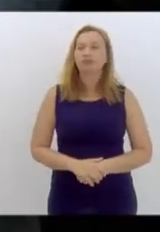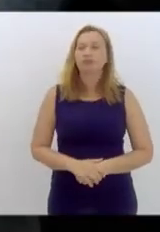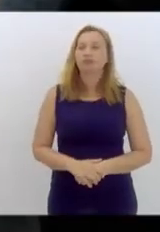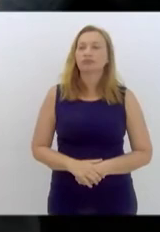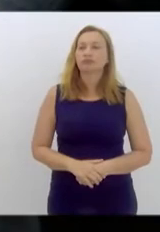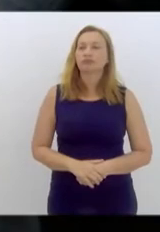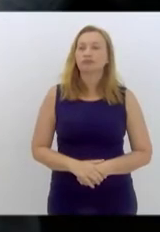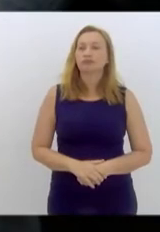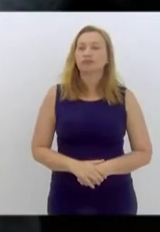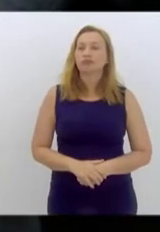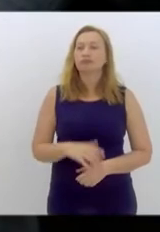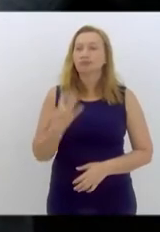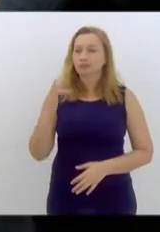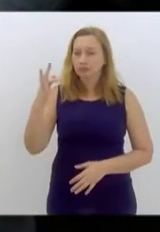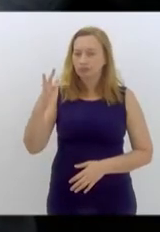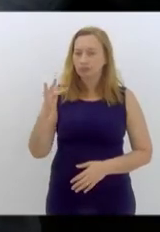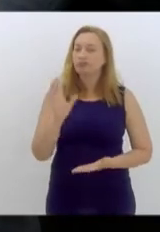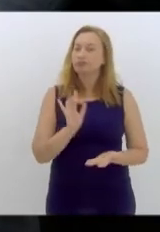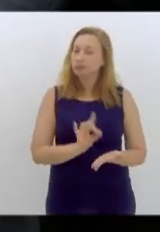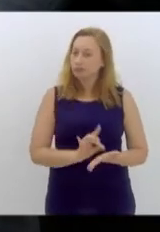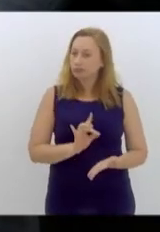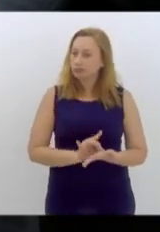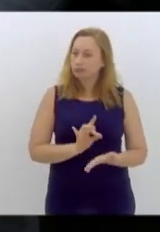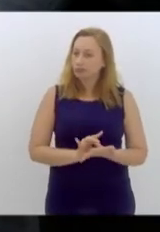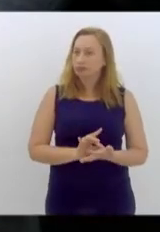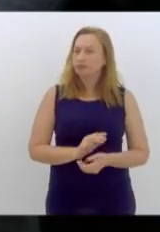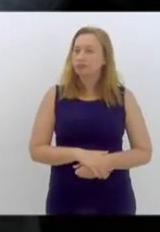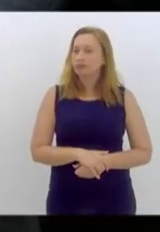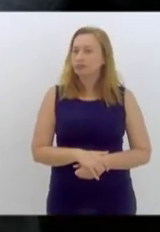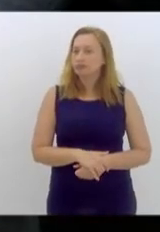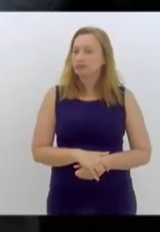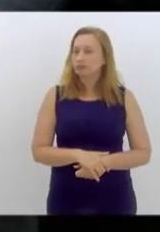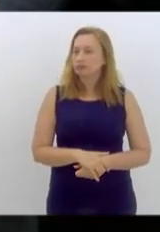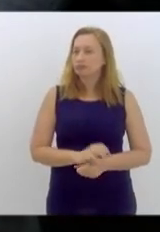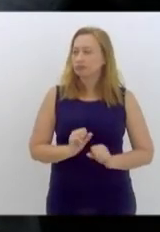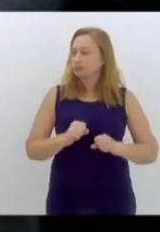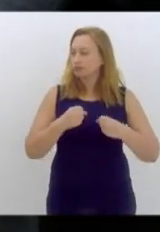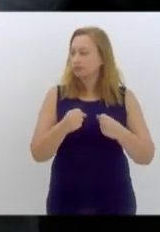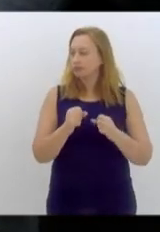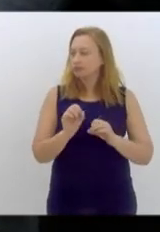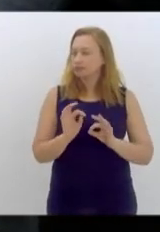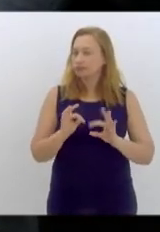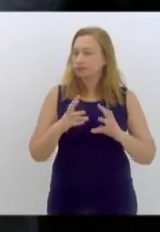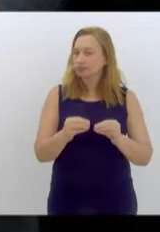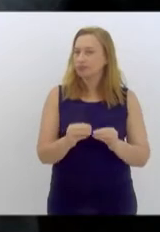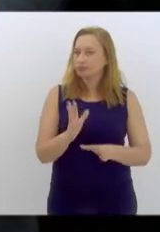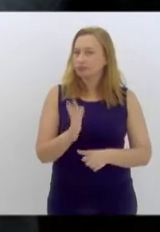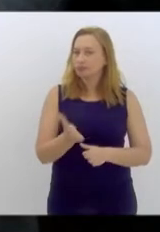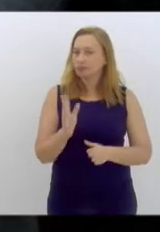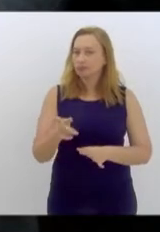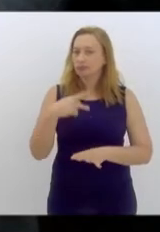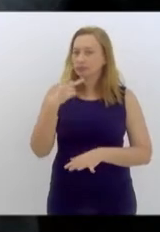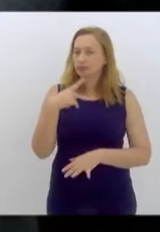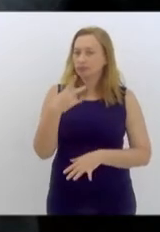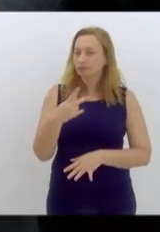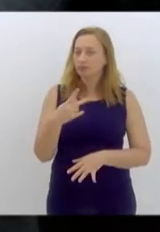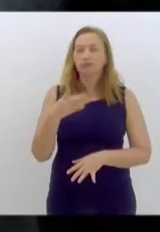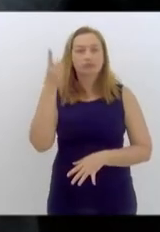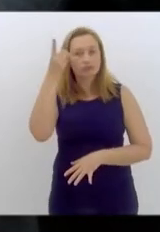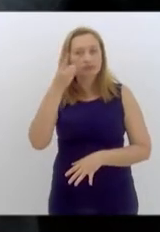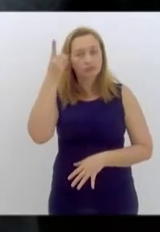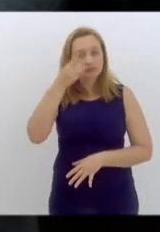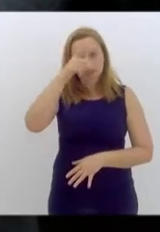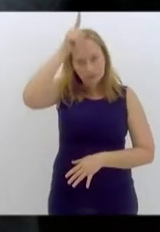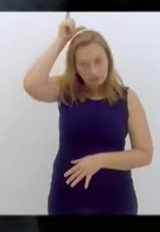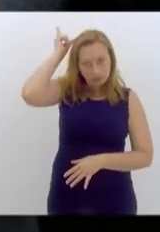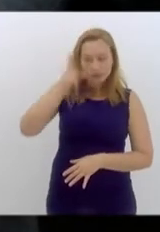é muito, muito breve, na verdade, já meio reforça o que já foi comentado pelo deputado Luiz